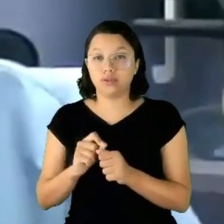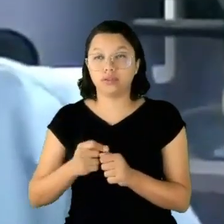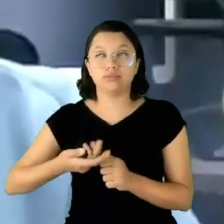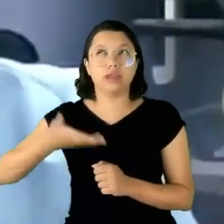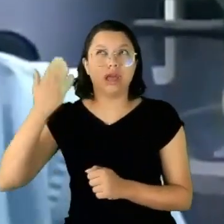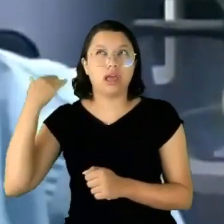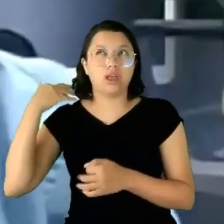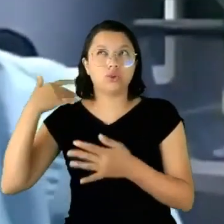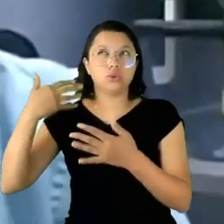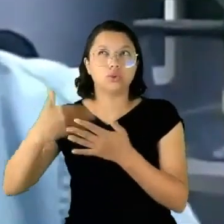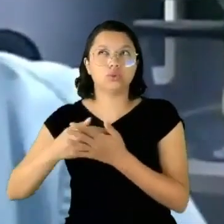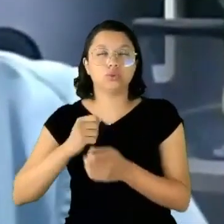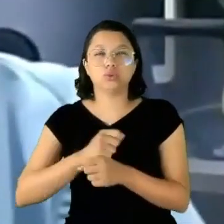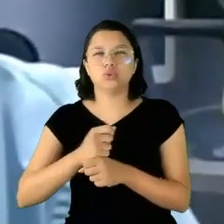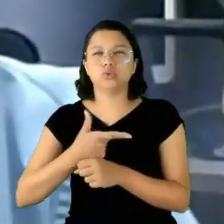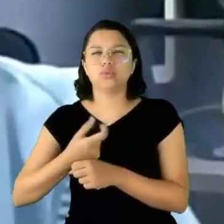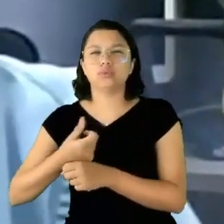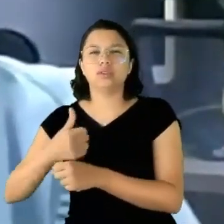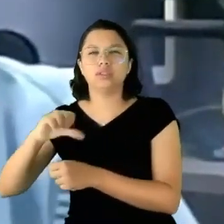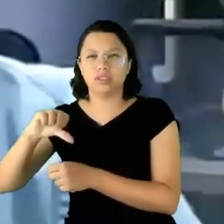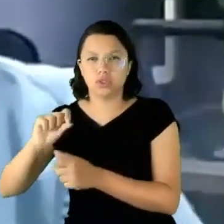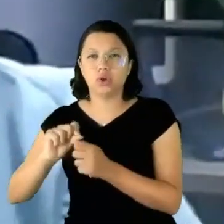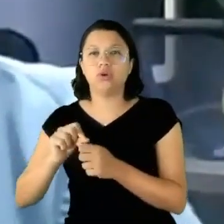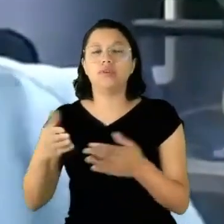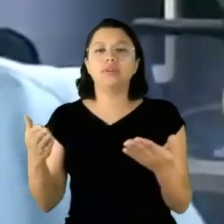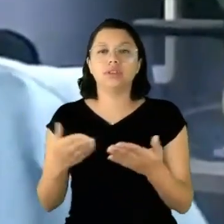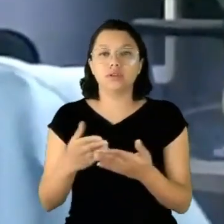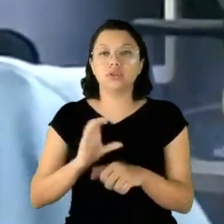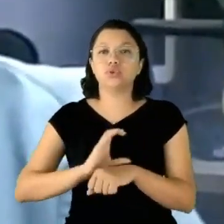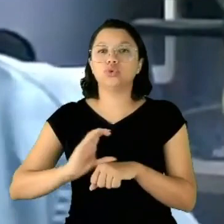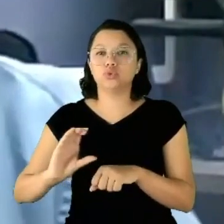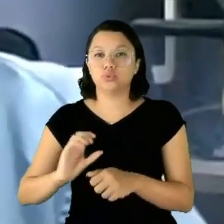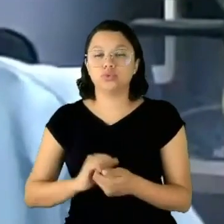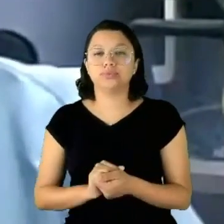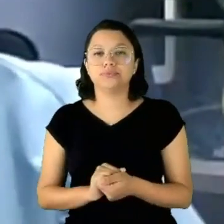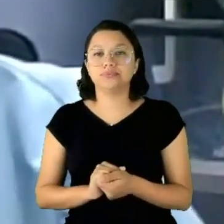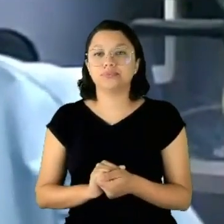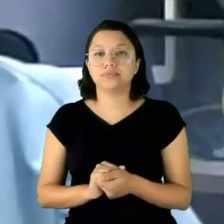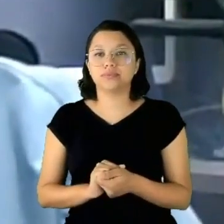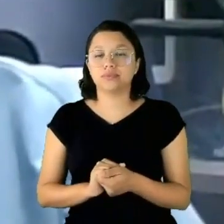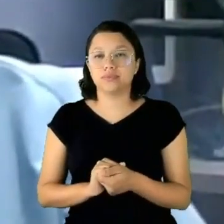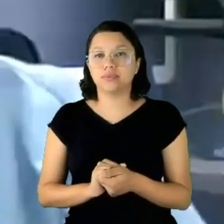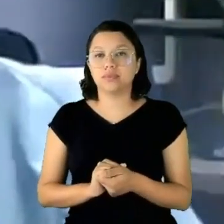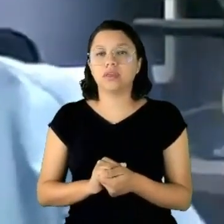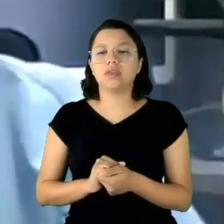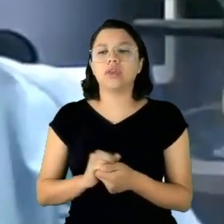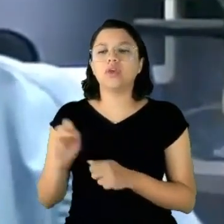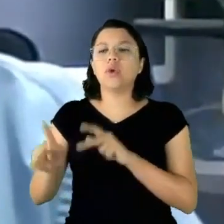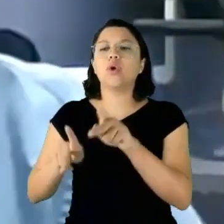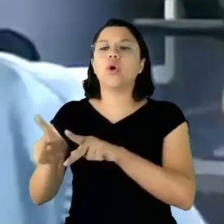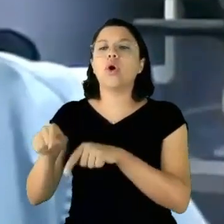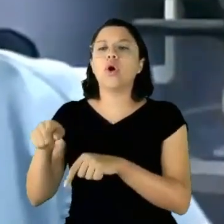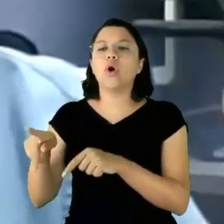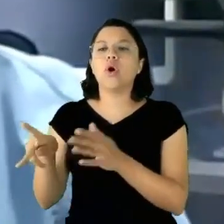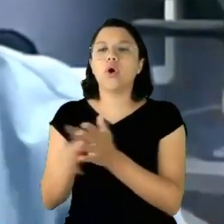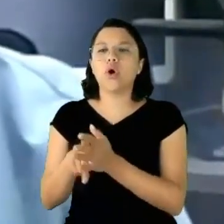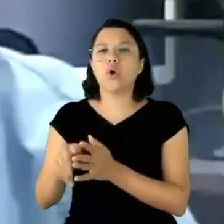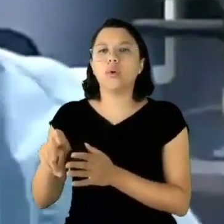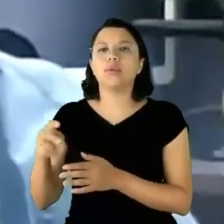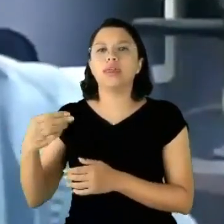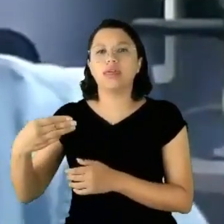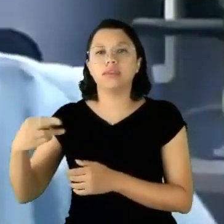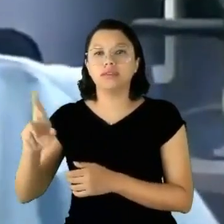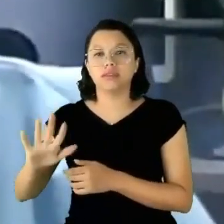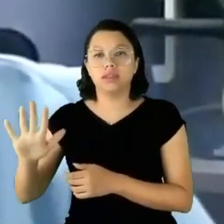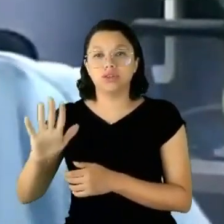2019 que nós estamos fazendo esse curso. O pessoal da terceira região aqui já fez, já passou